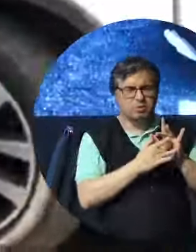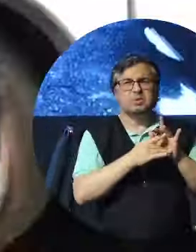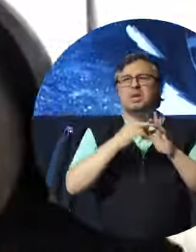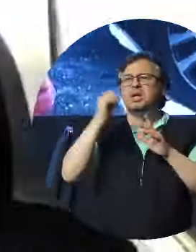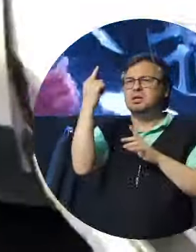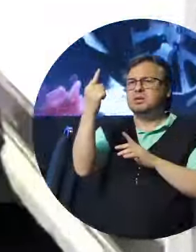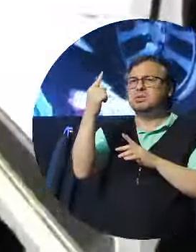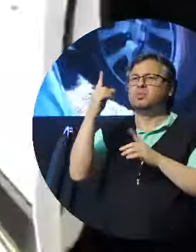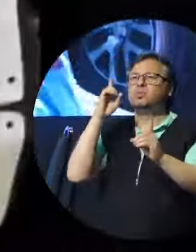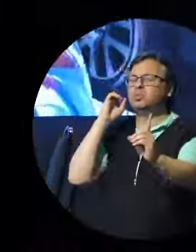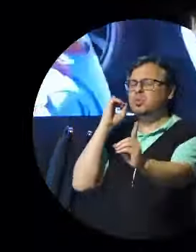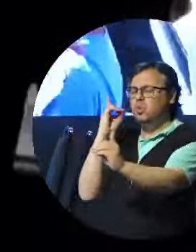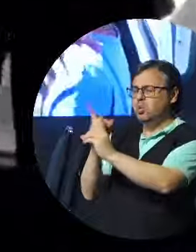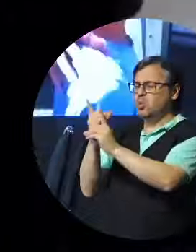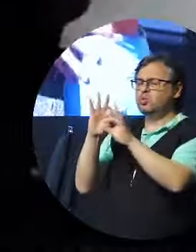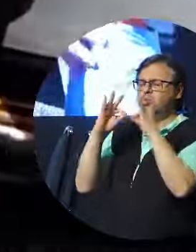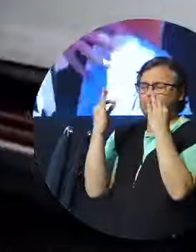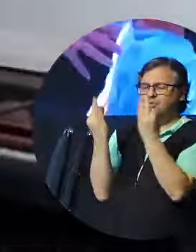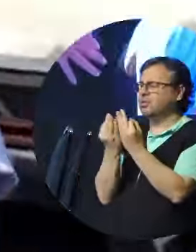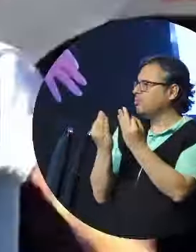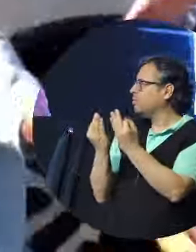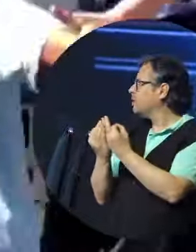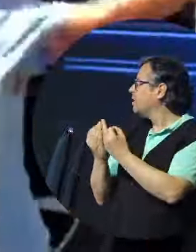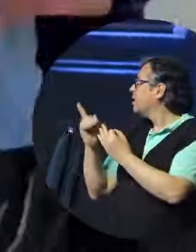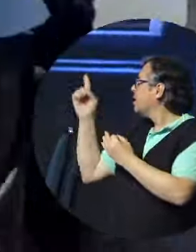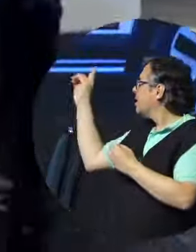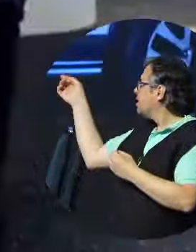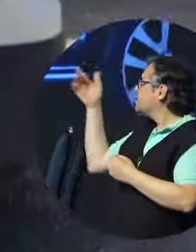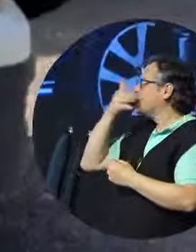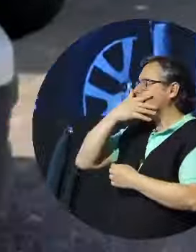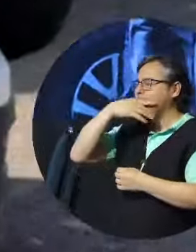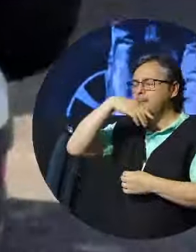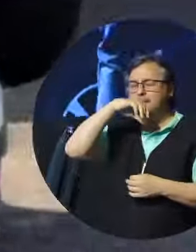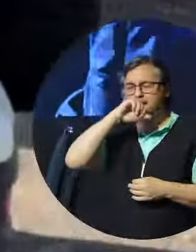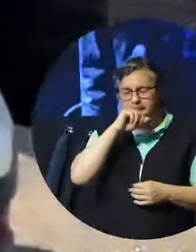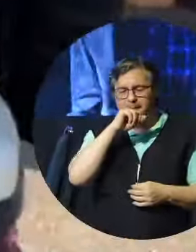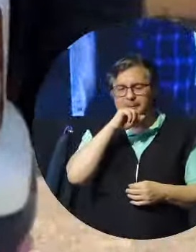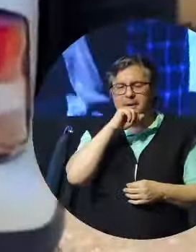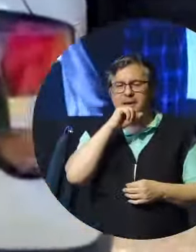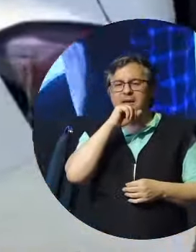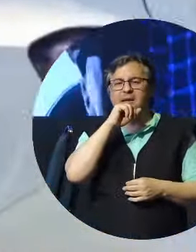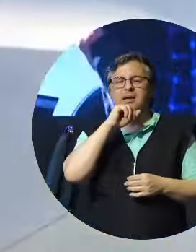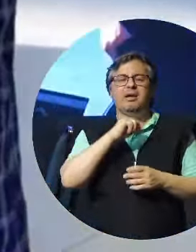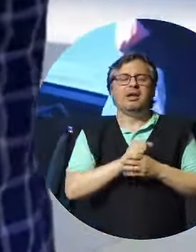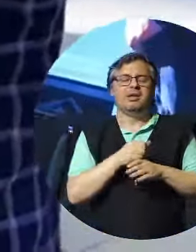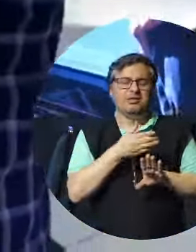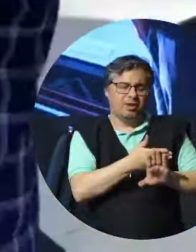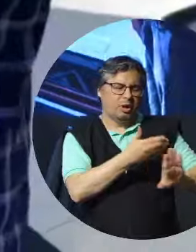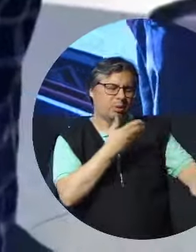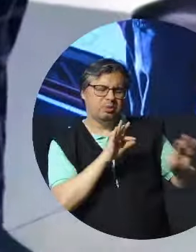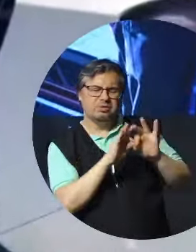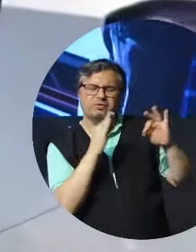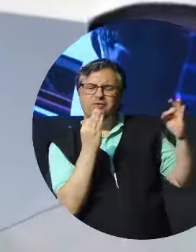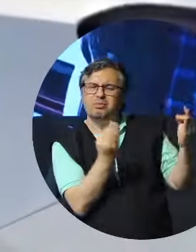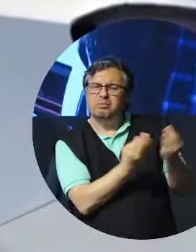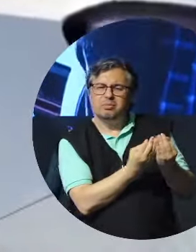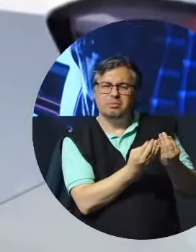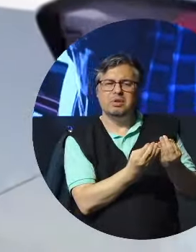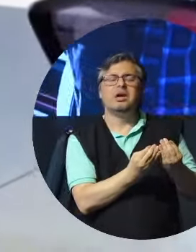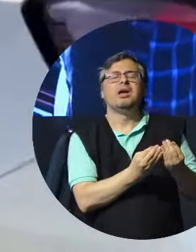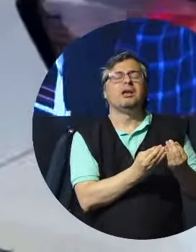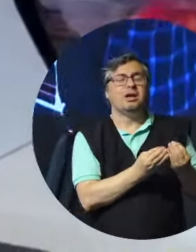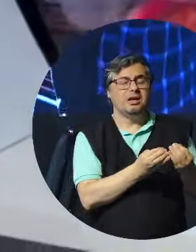dos reencontros. Esse pai, ele não pôde vir junto com a esposa e a filha. E nós promovemos